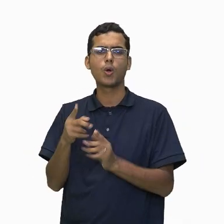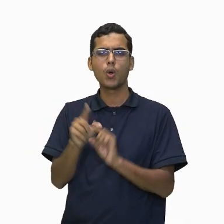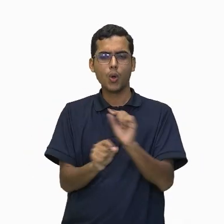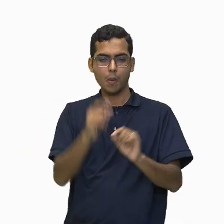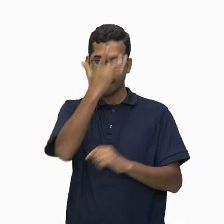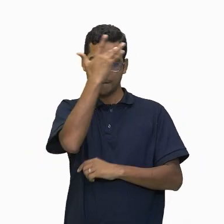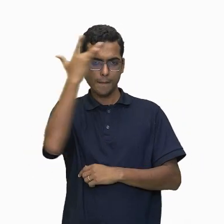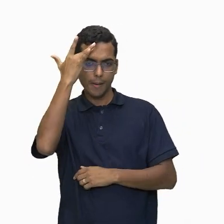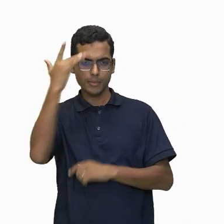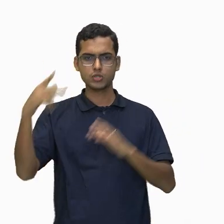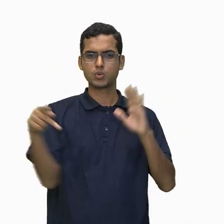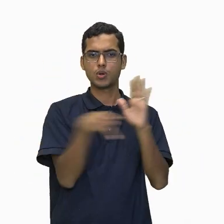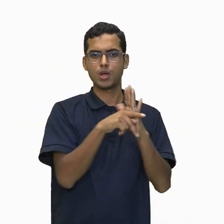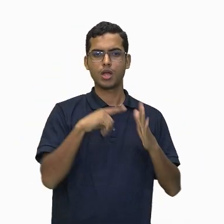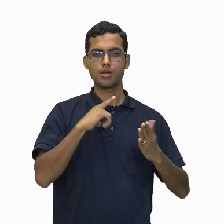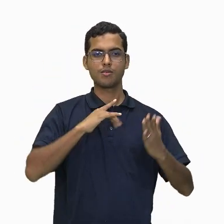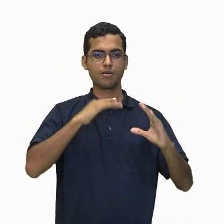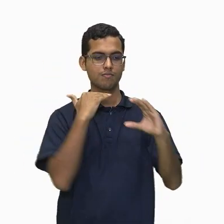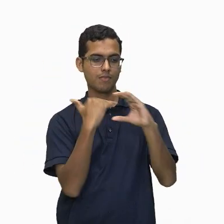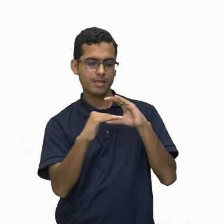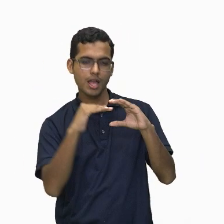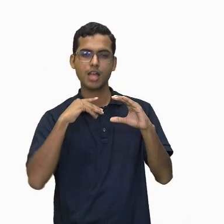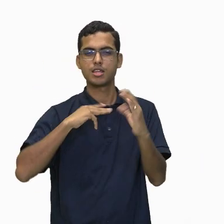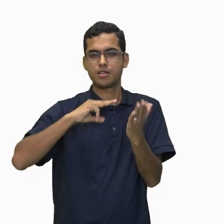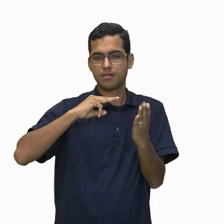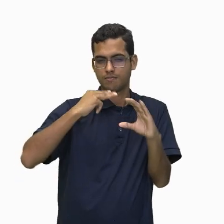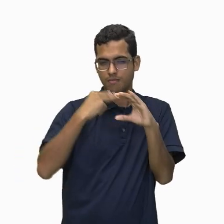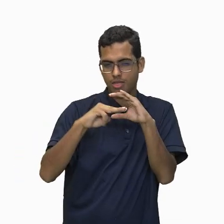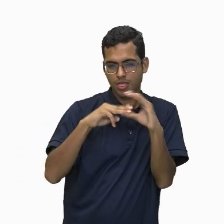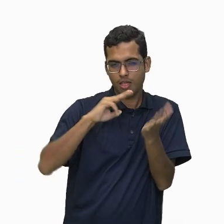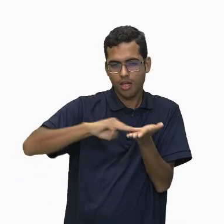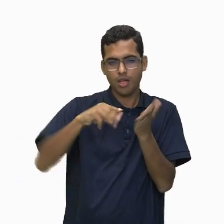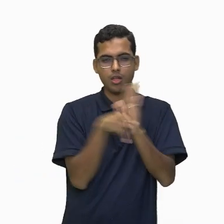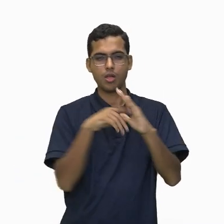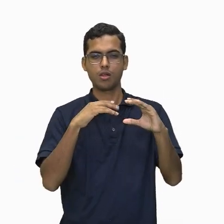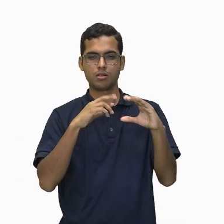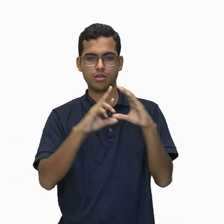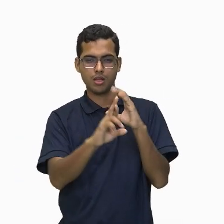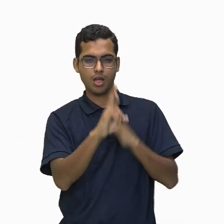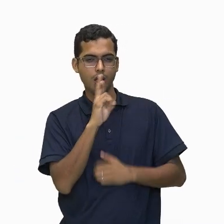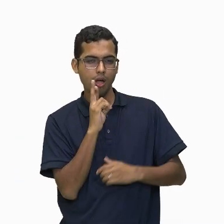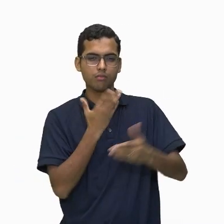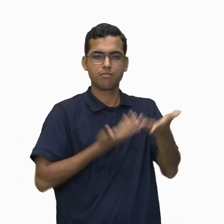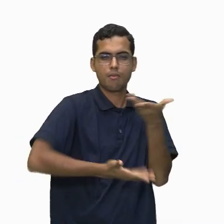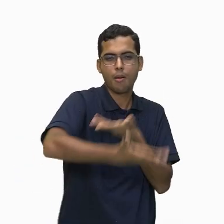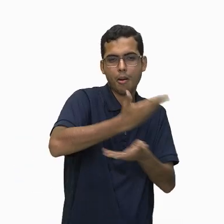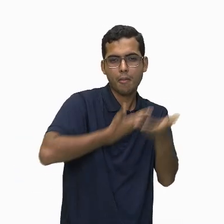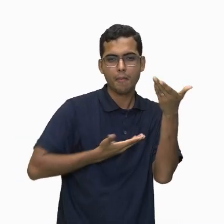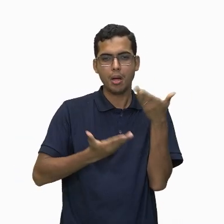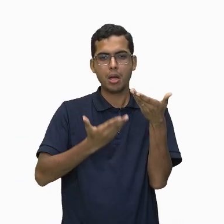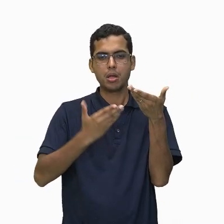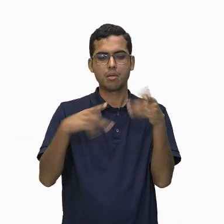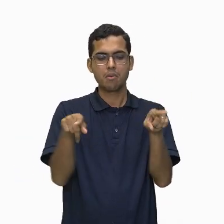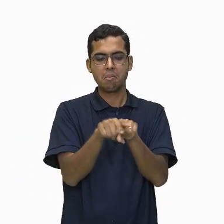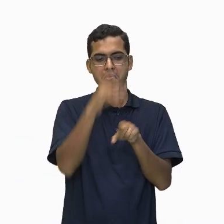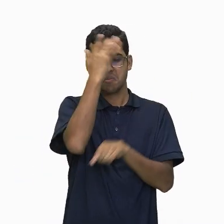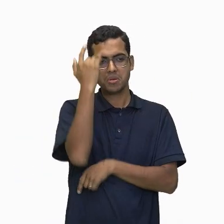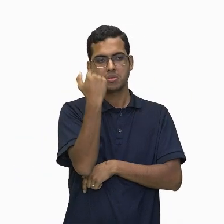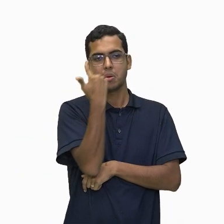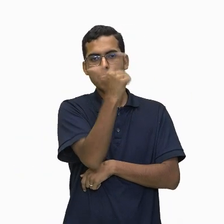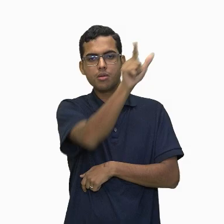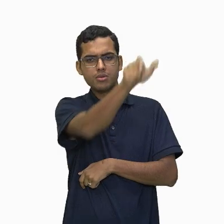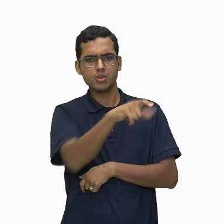ou desaparece de uma relação sem dar explicações. Já pensou? Então, isso aí é o ghosting,